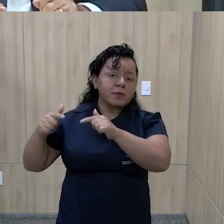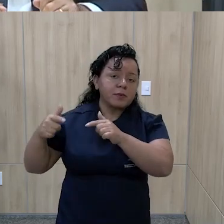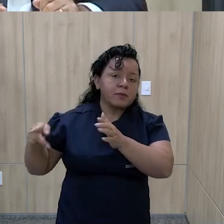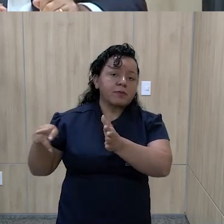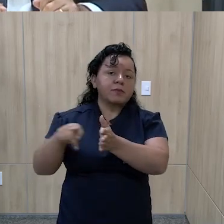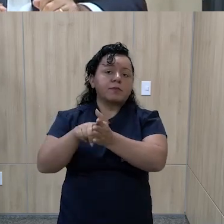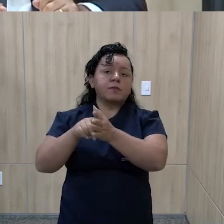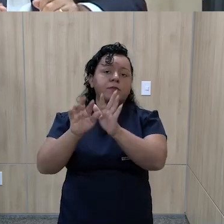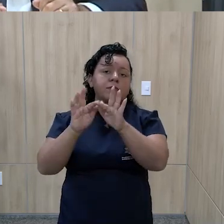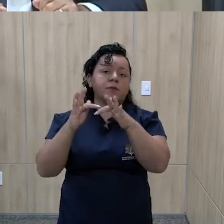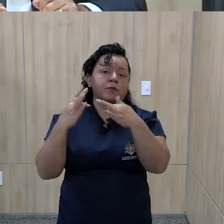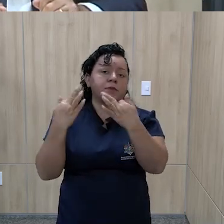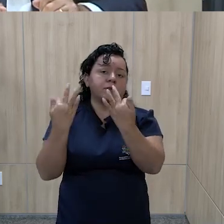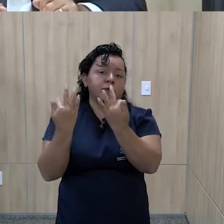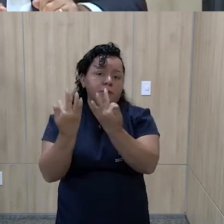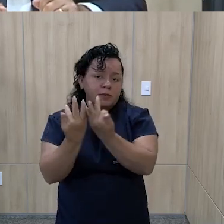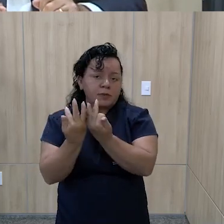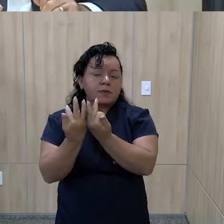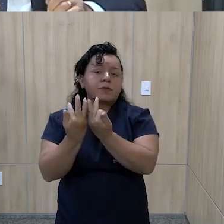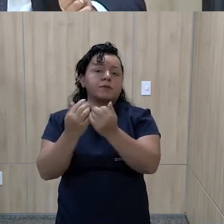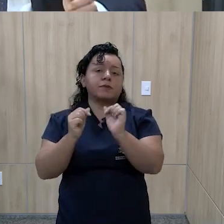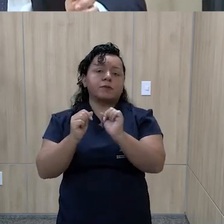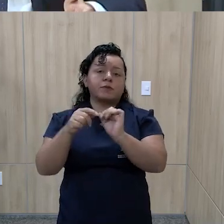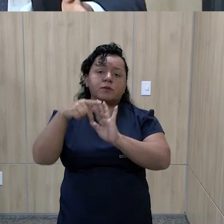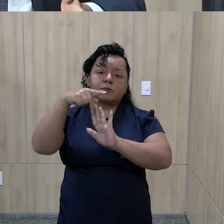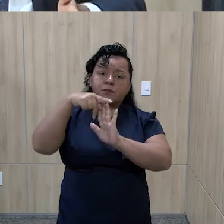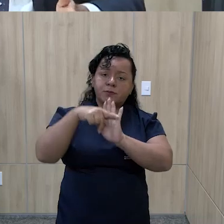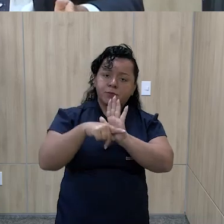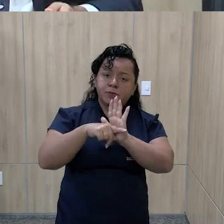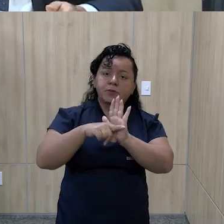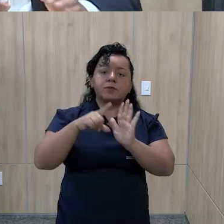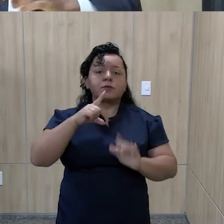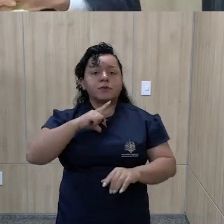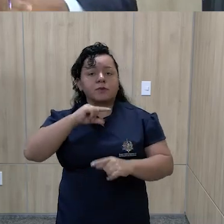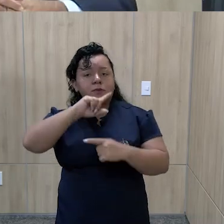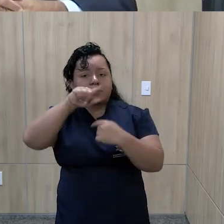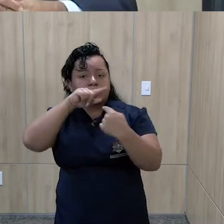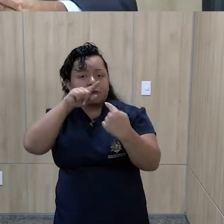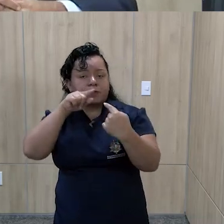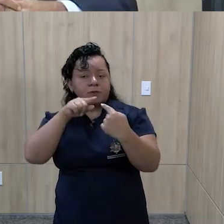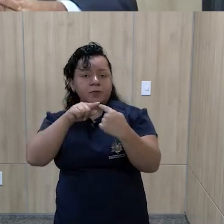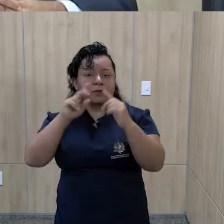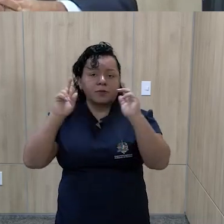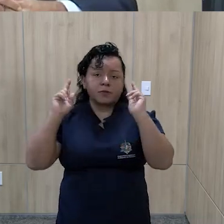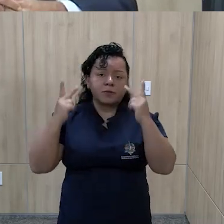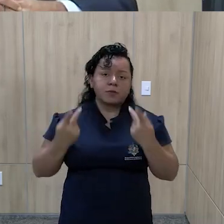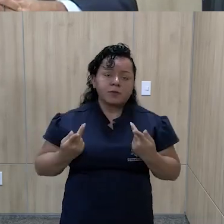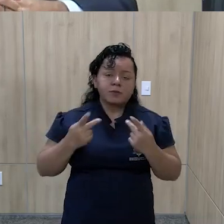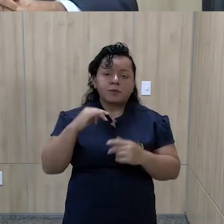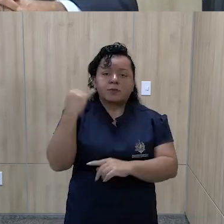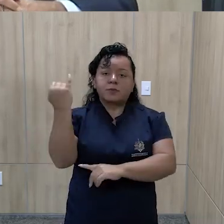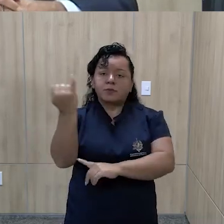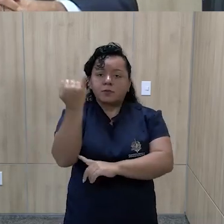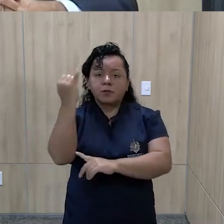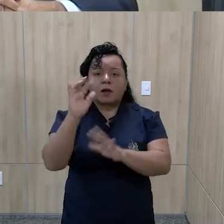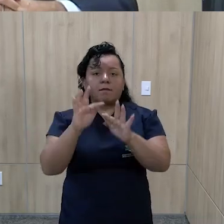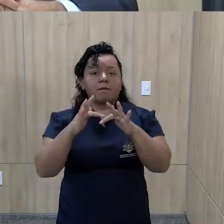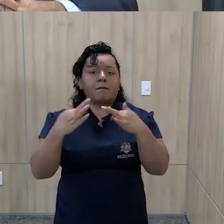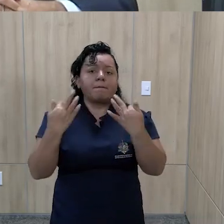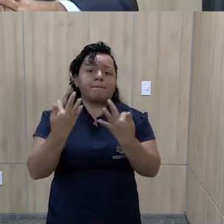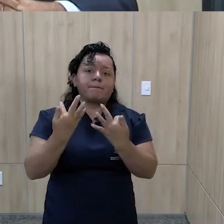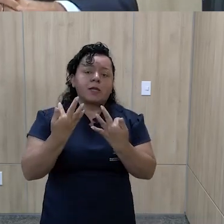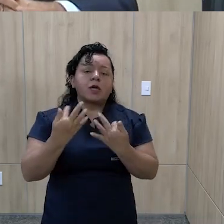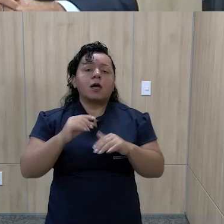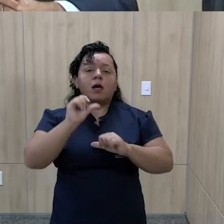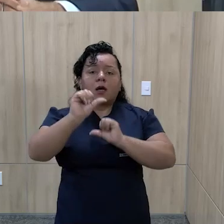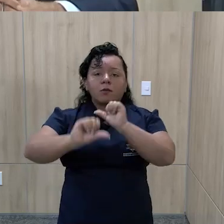o presente projeto tem apenas este objetivo por fim de humanidade e reconhecimento da importância da família e